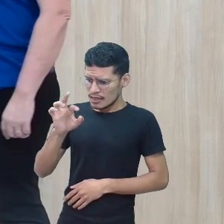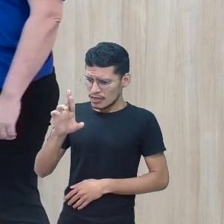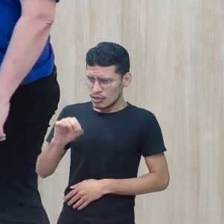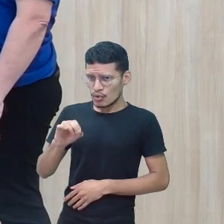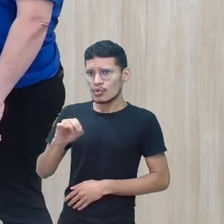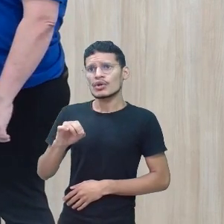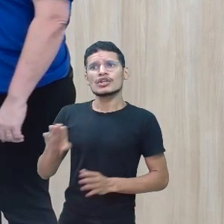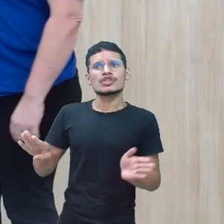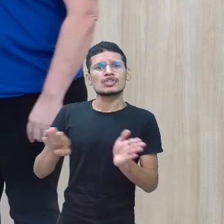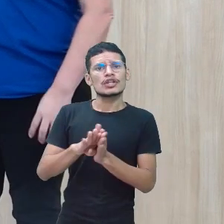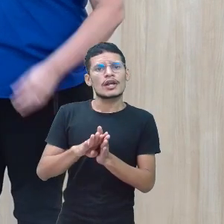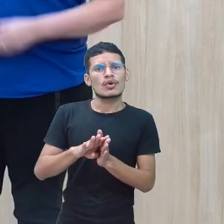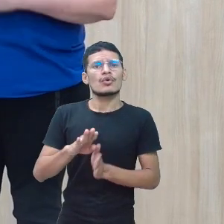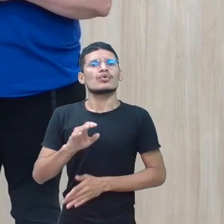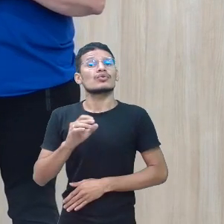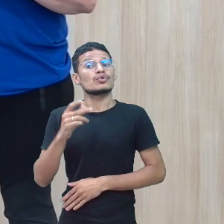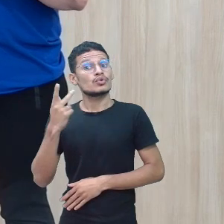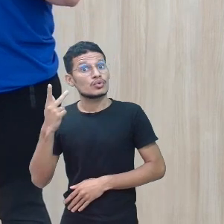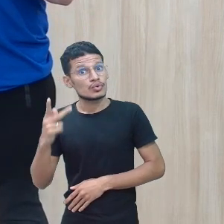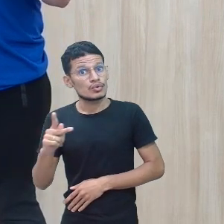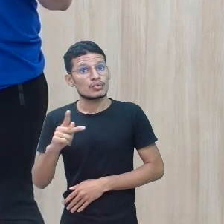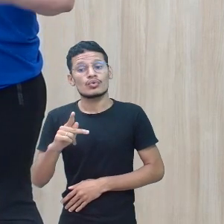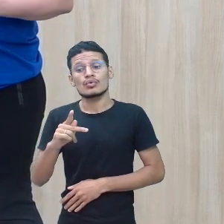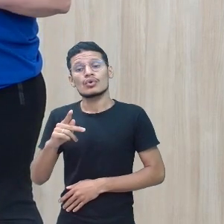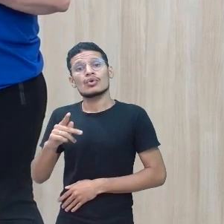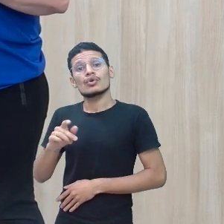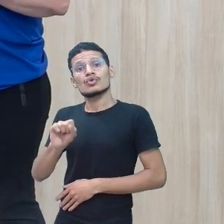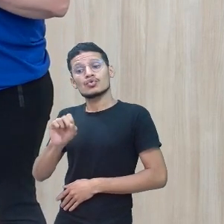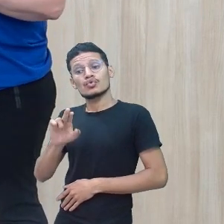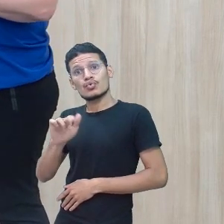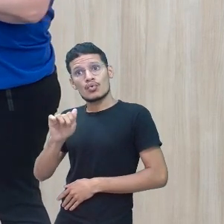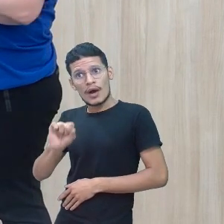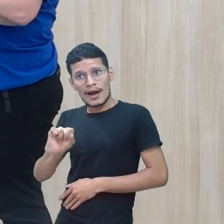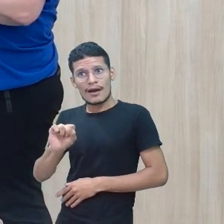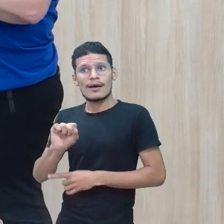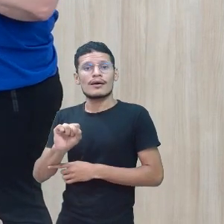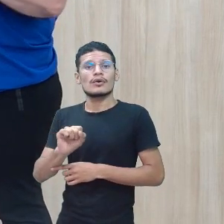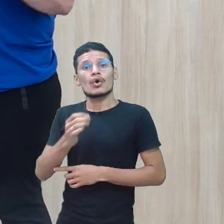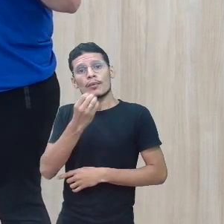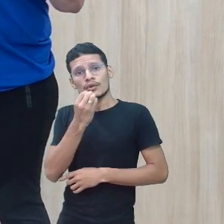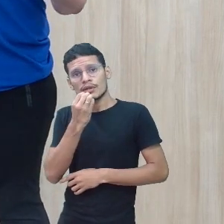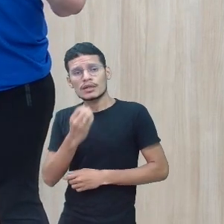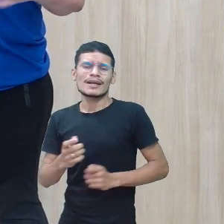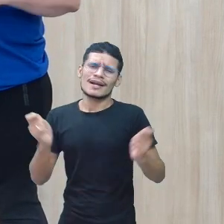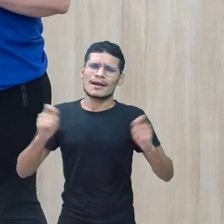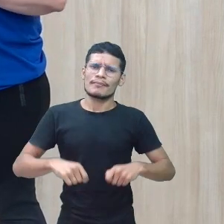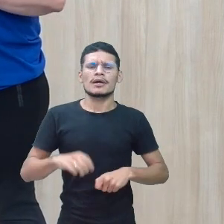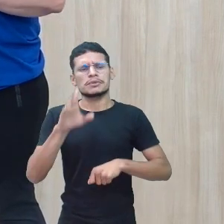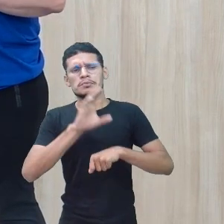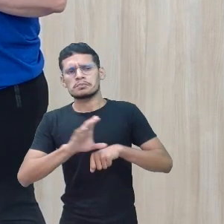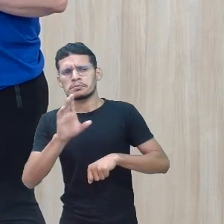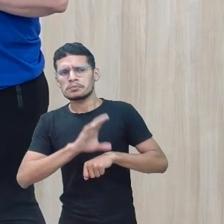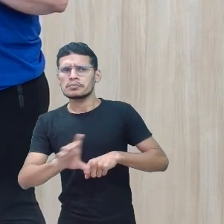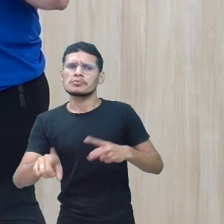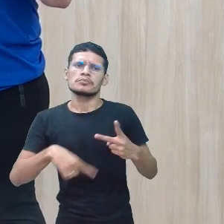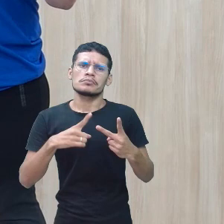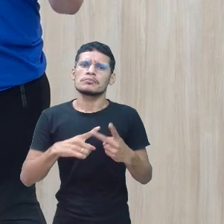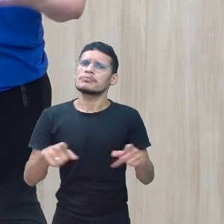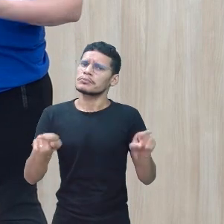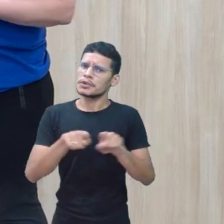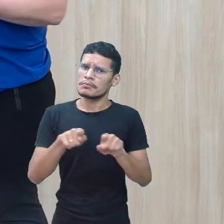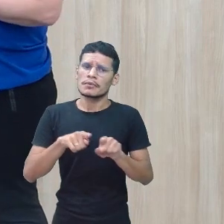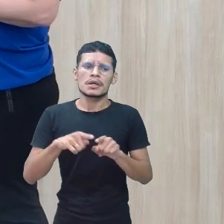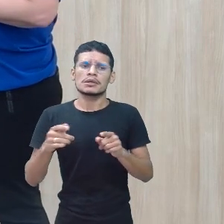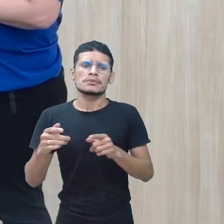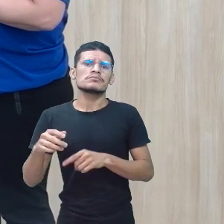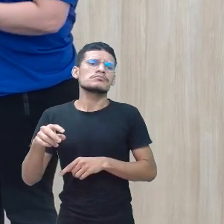essa oportunidade para Pedro pode ser de fazer um curso, pode ser uma oportunidade de ir para um